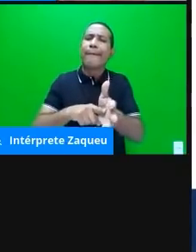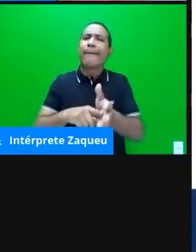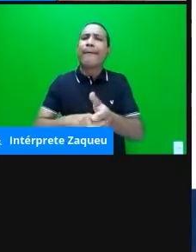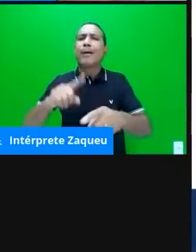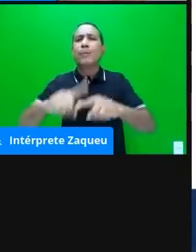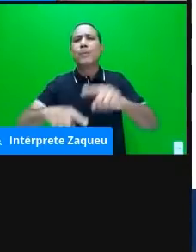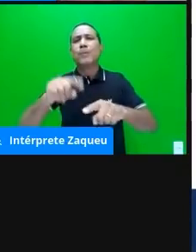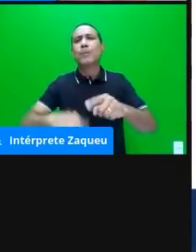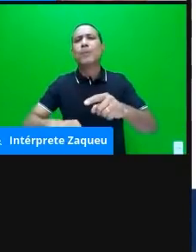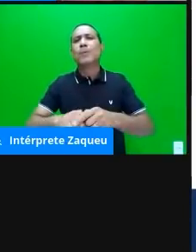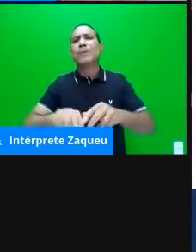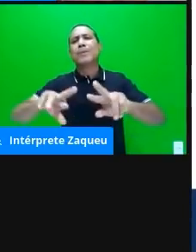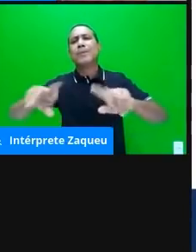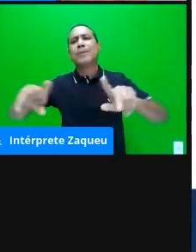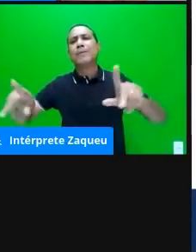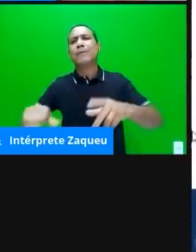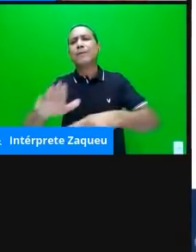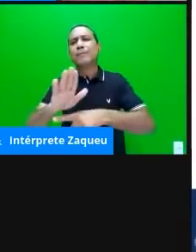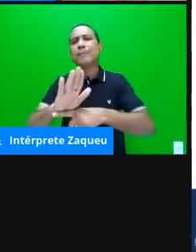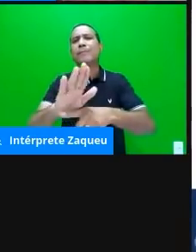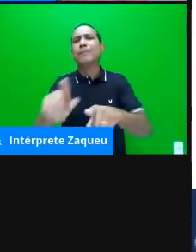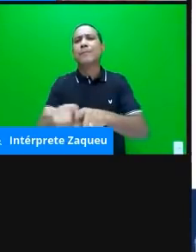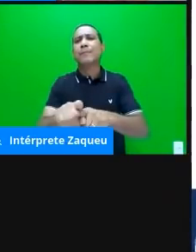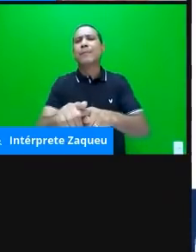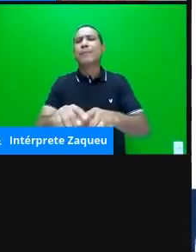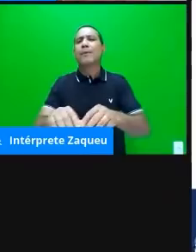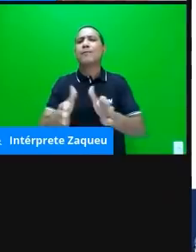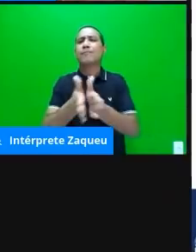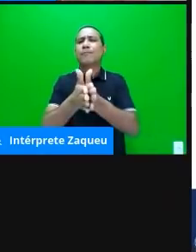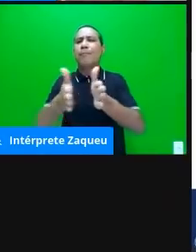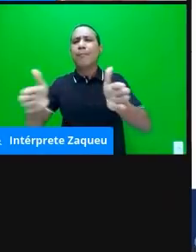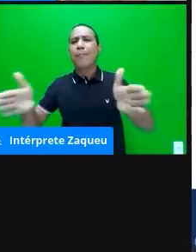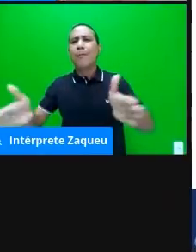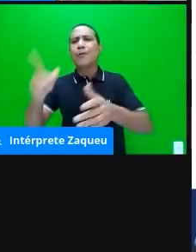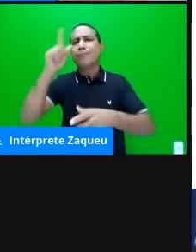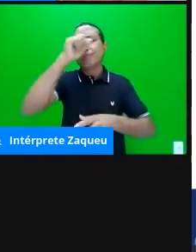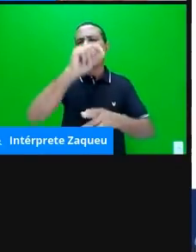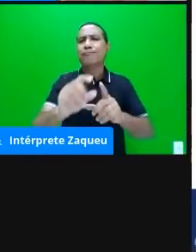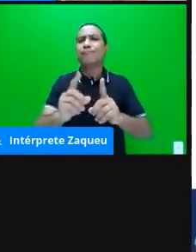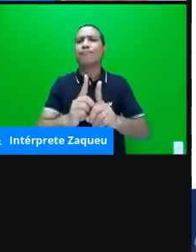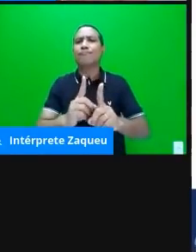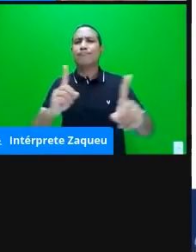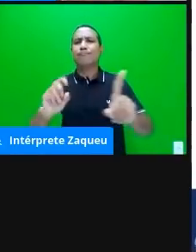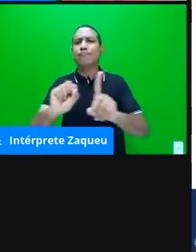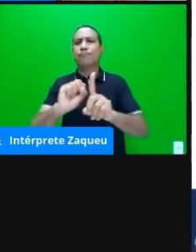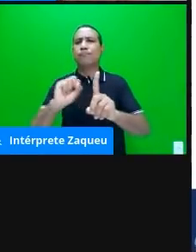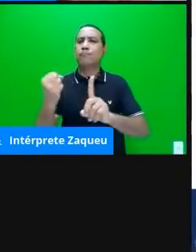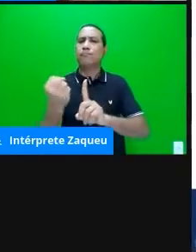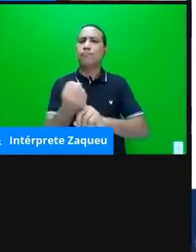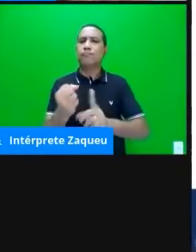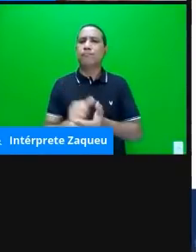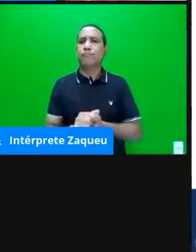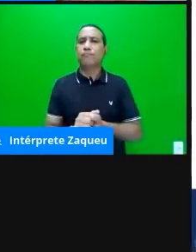para enfrentarmos esse período difícil de distanciamento social. Eu acredito que isso